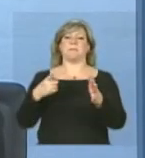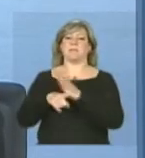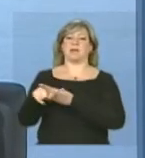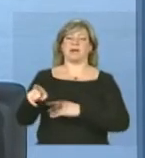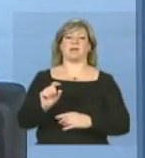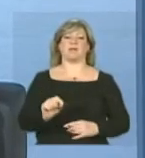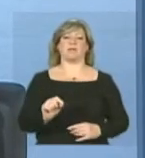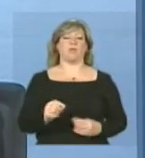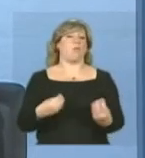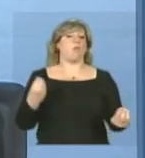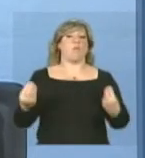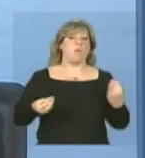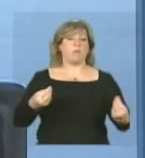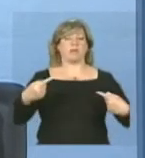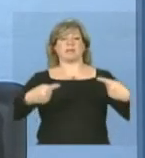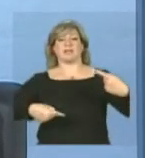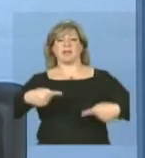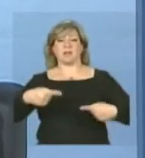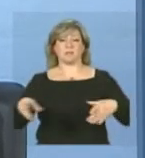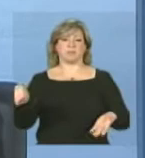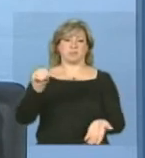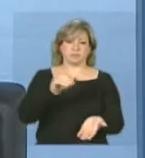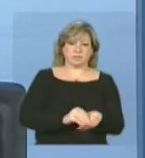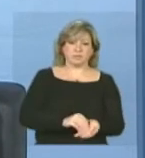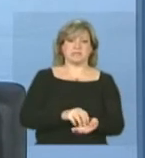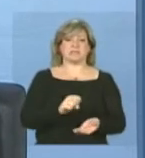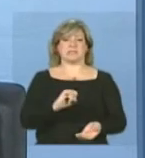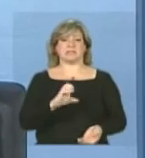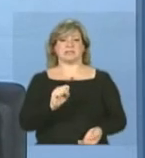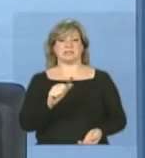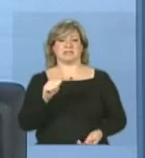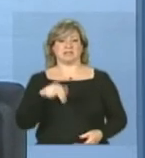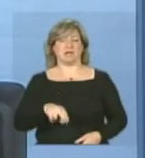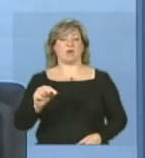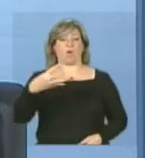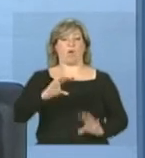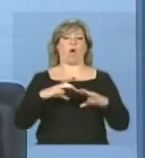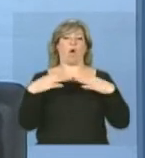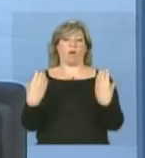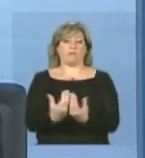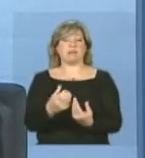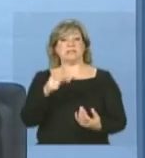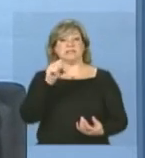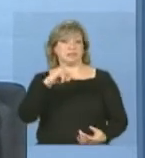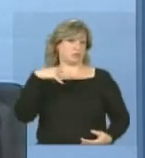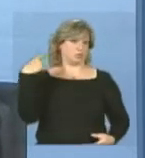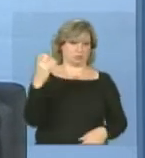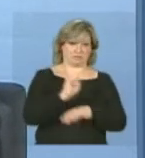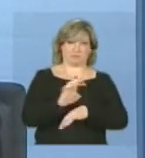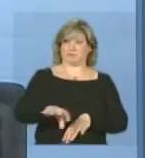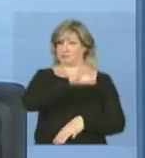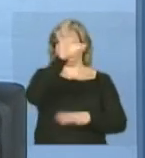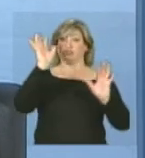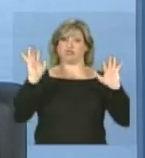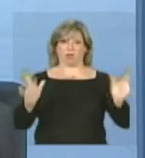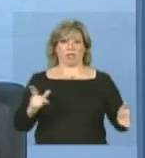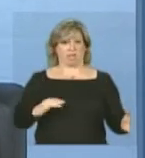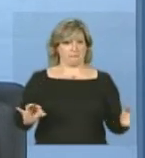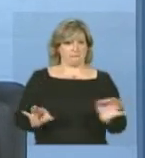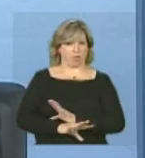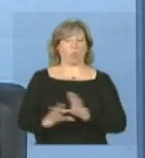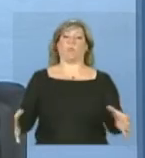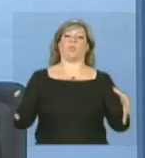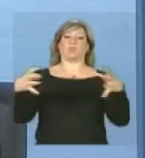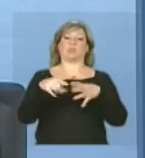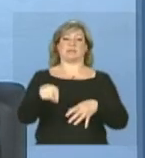o debate sobre a implantação do CISAM na quarta conferência e se os estados já estão aptos a integrarem